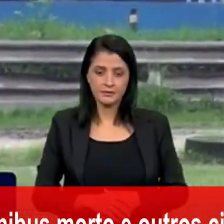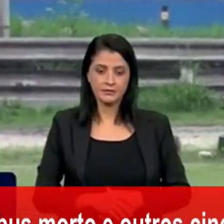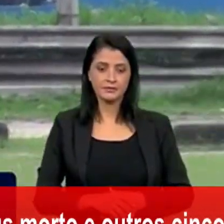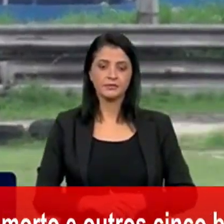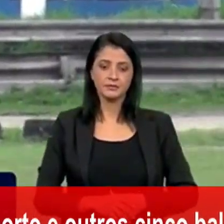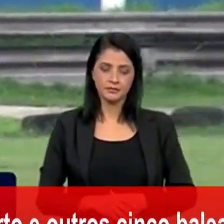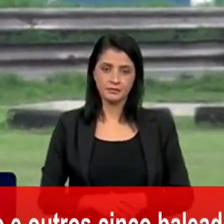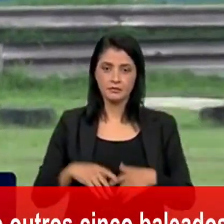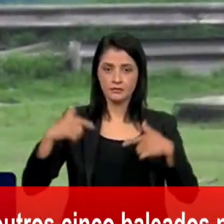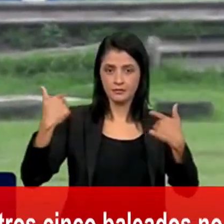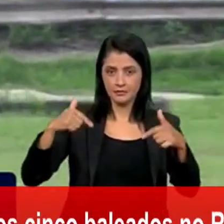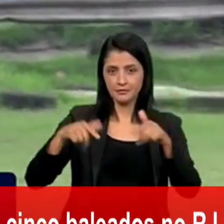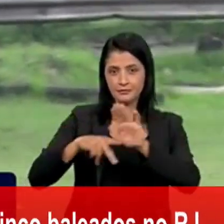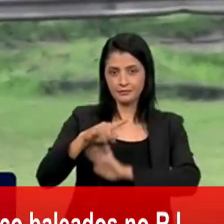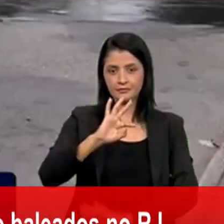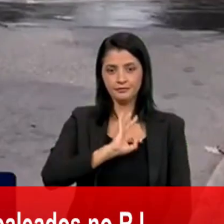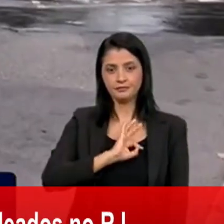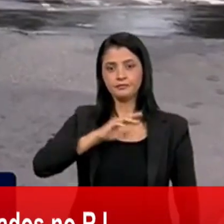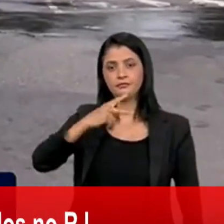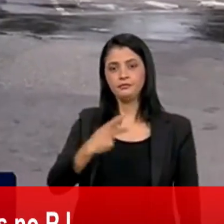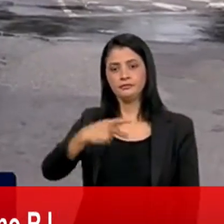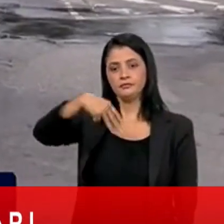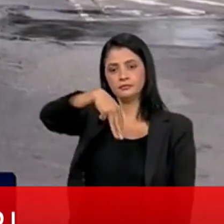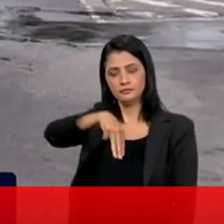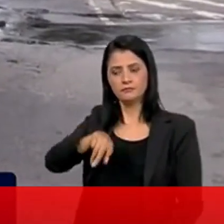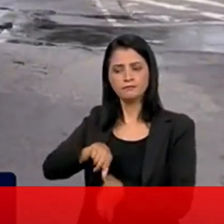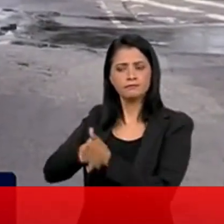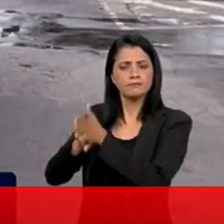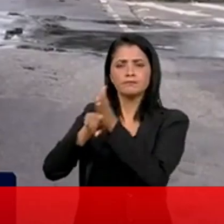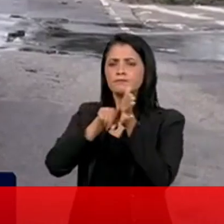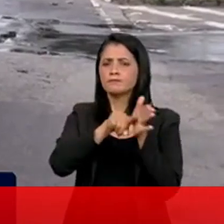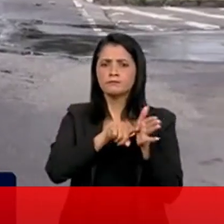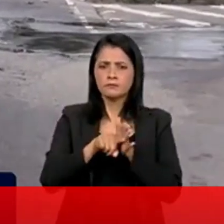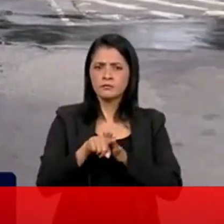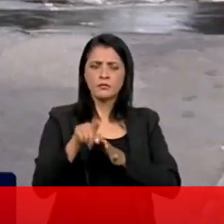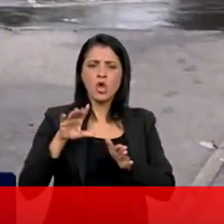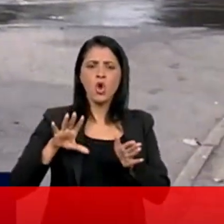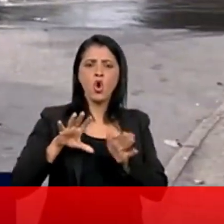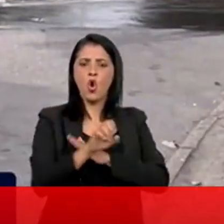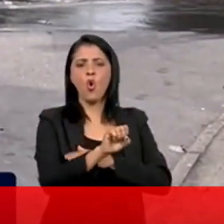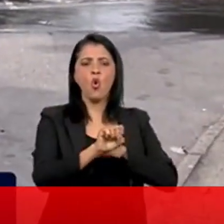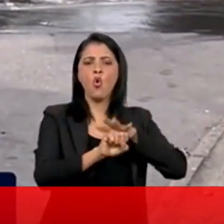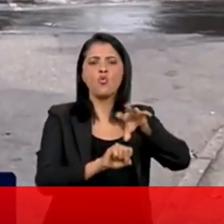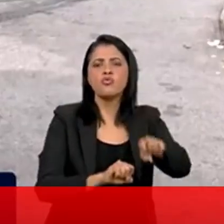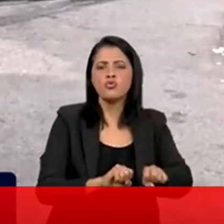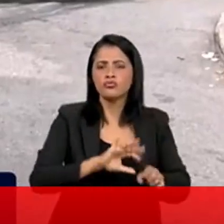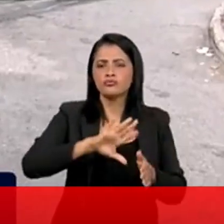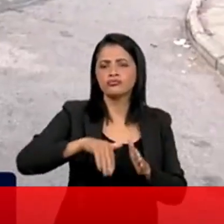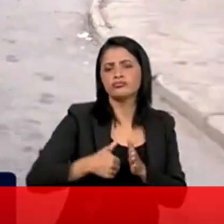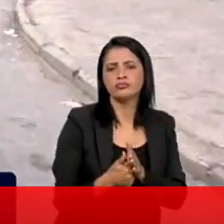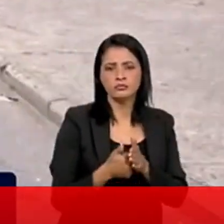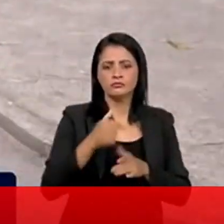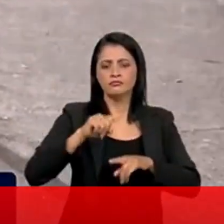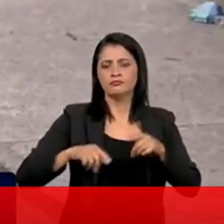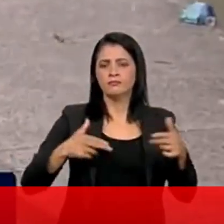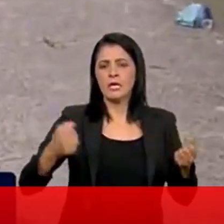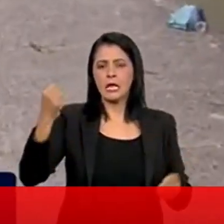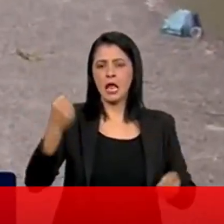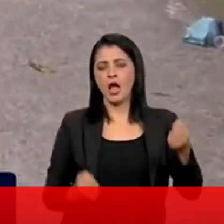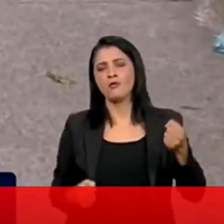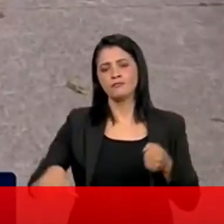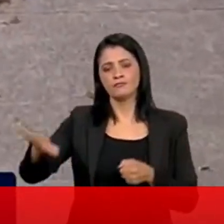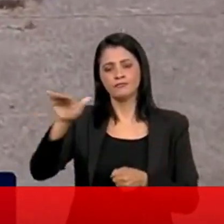na Baixada Fluminense, e do centro do Rio. O corpo de Renato de Oliveira, 48 anos, funcionário de um